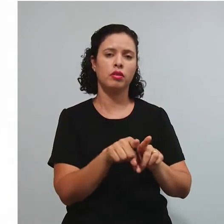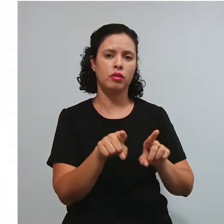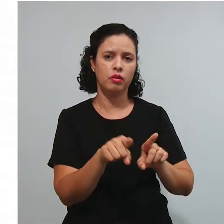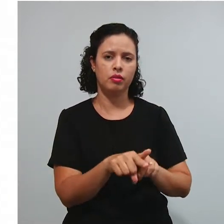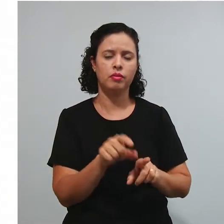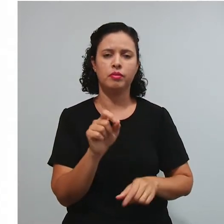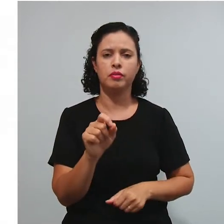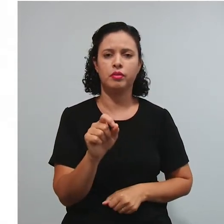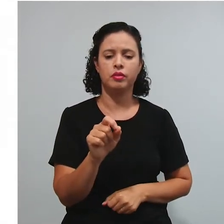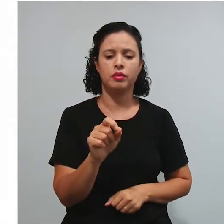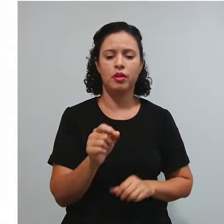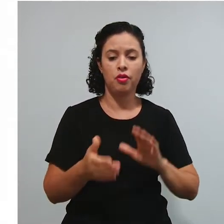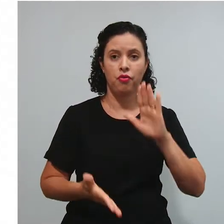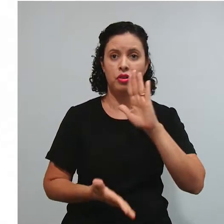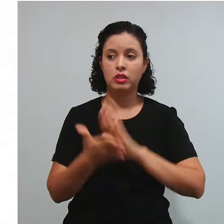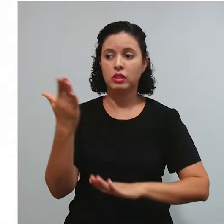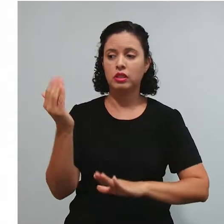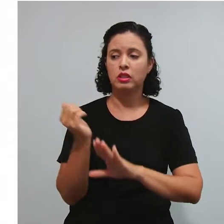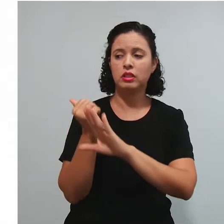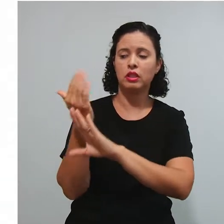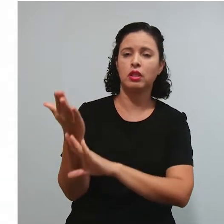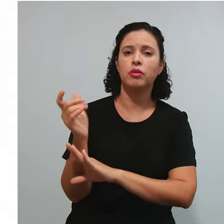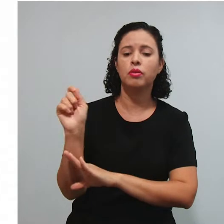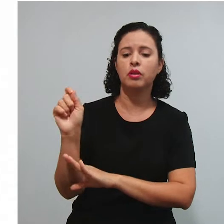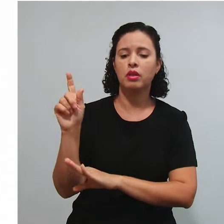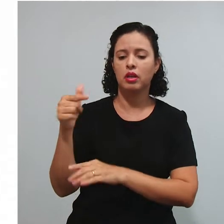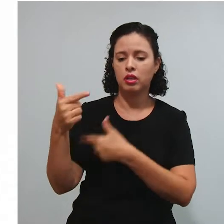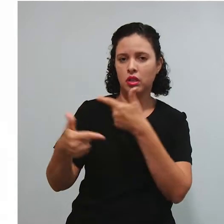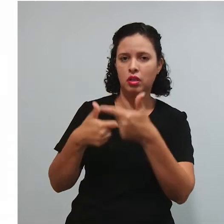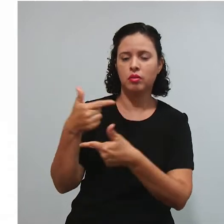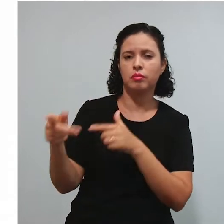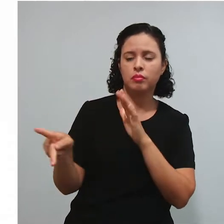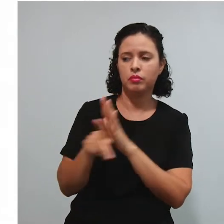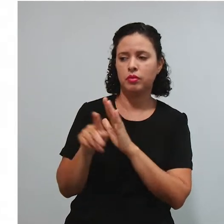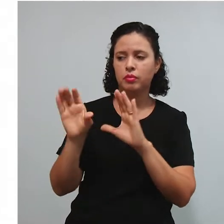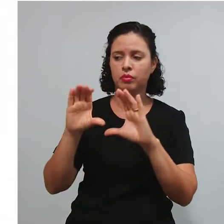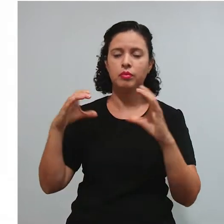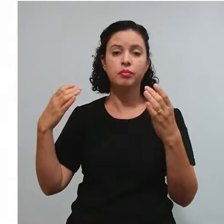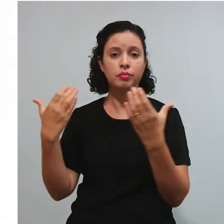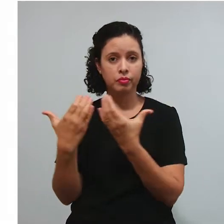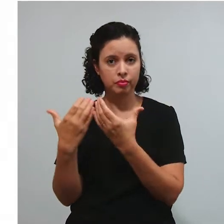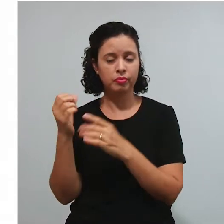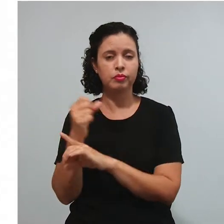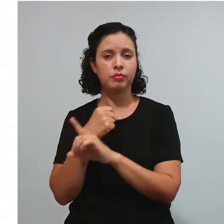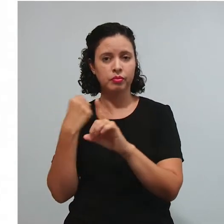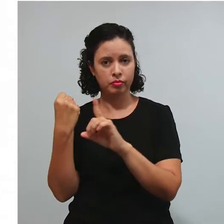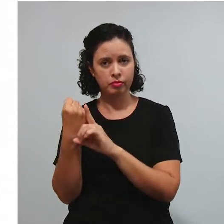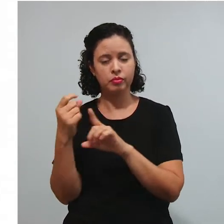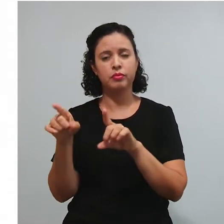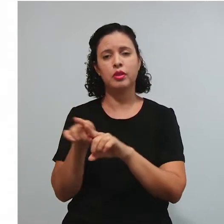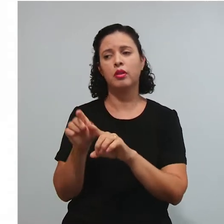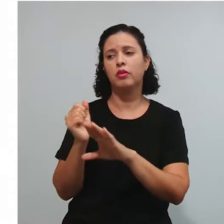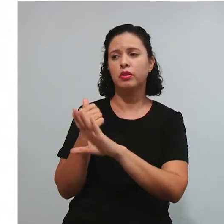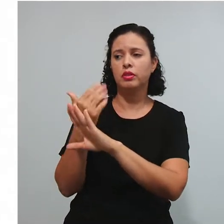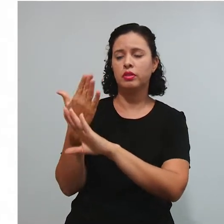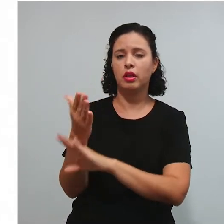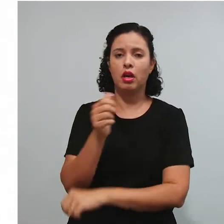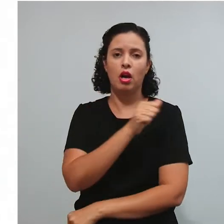sair o quê? Vai sair serviços para a sociedade, para a comunidade, vai sair